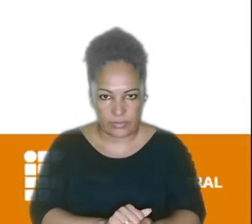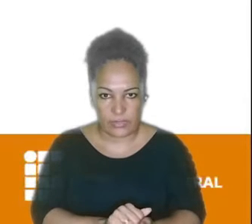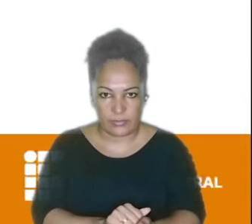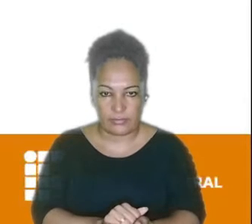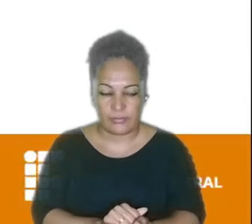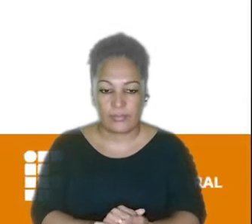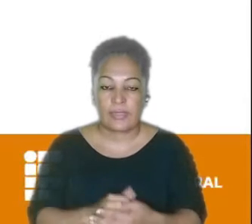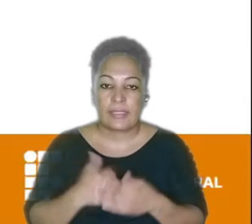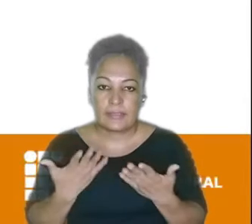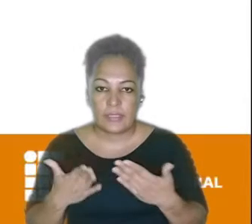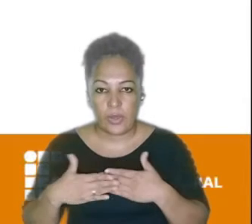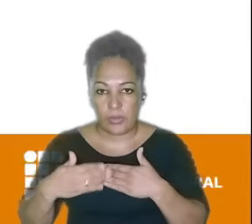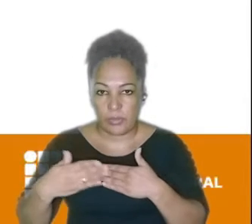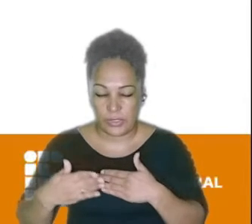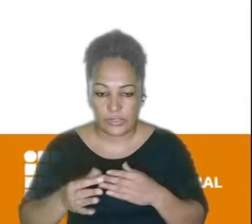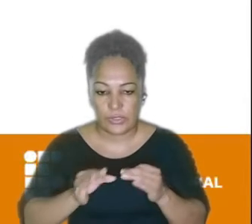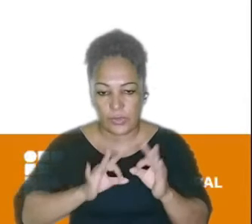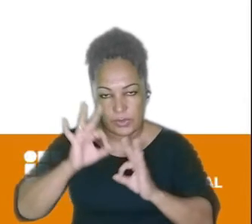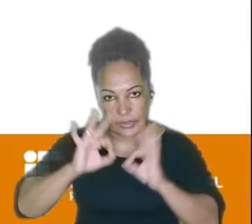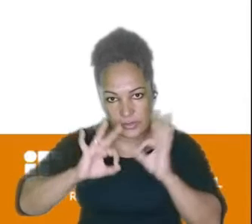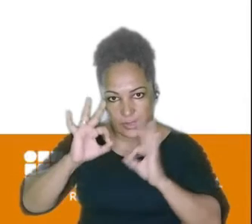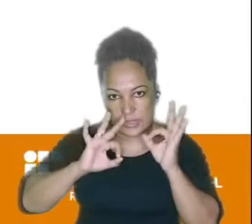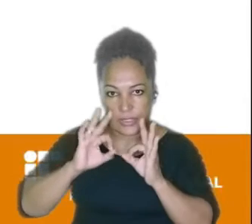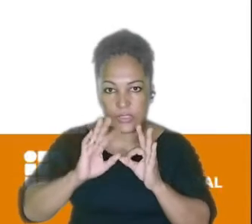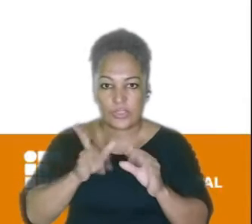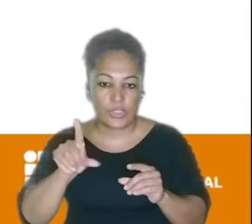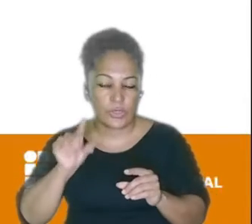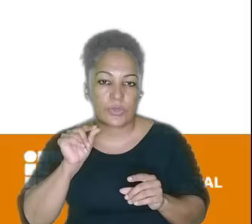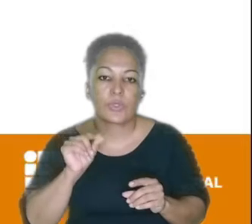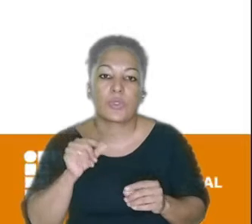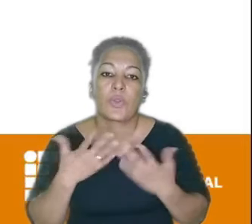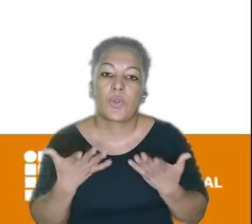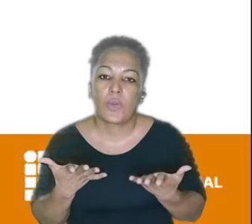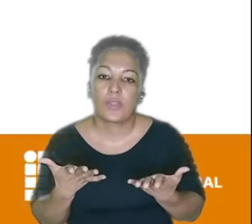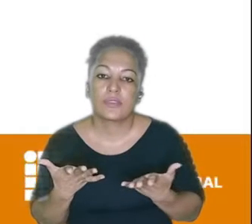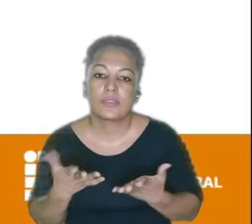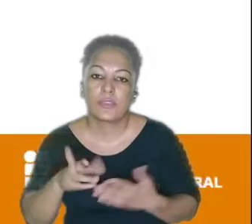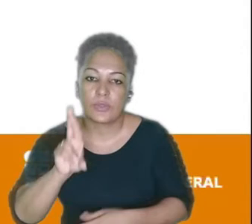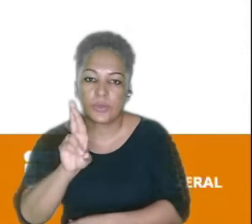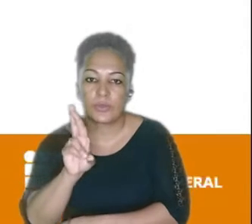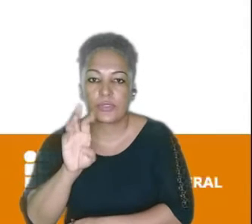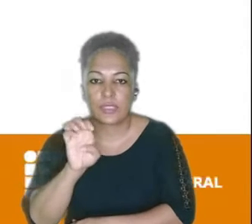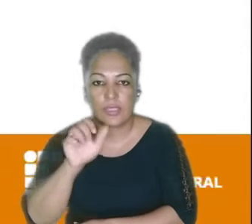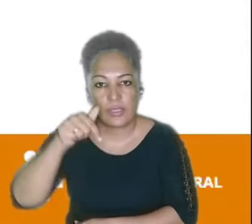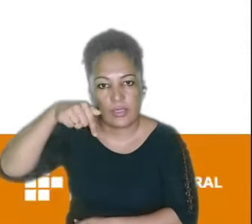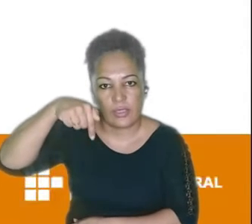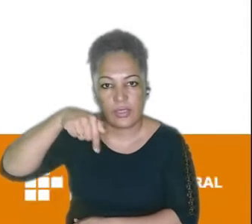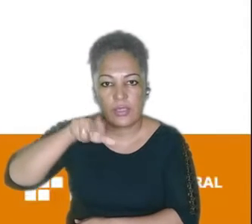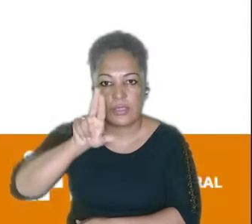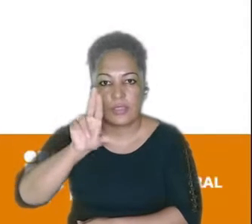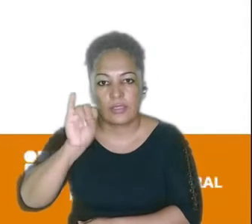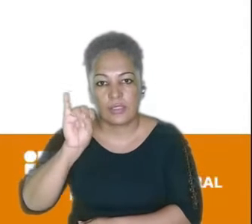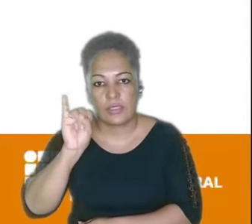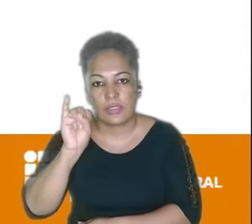salvar para esse sistema funcionar. A partir dos processos, deve-se identificar quais serão os requisitos de software